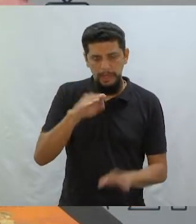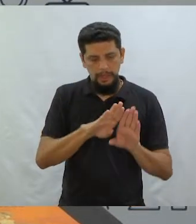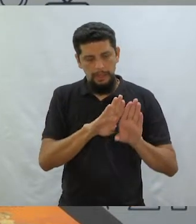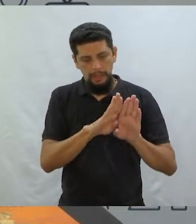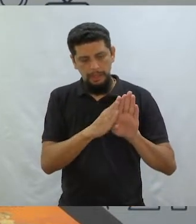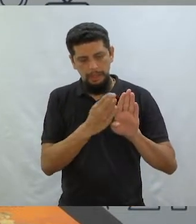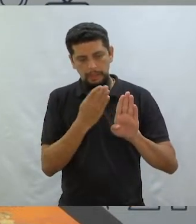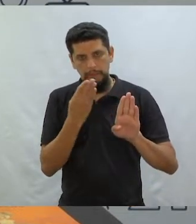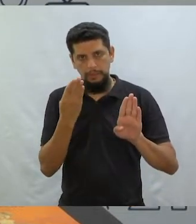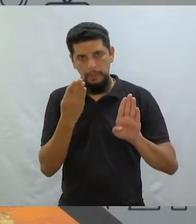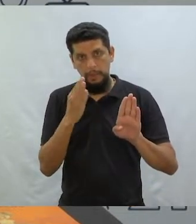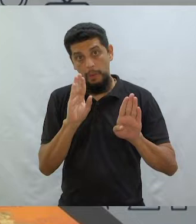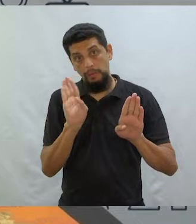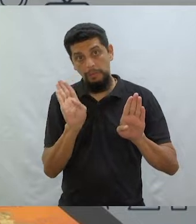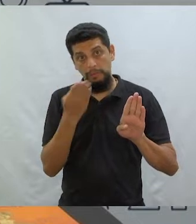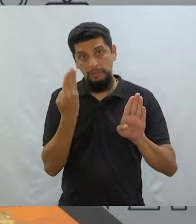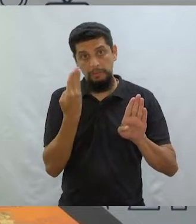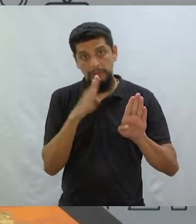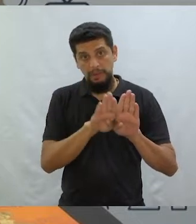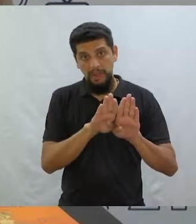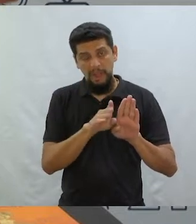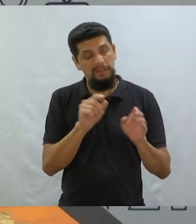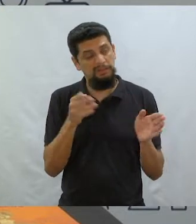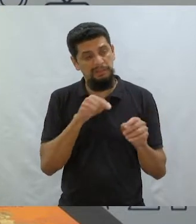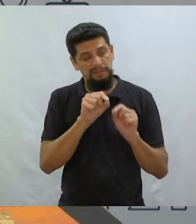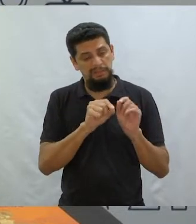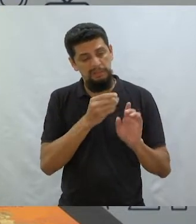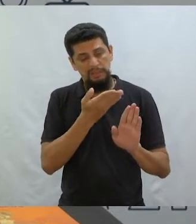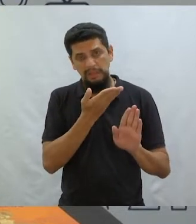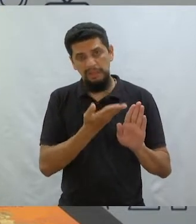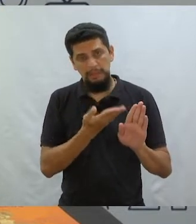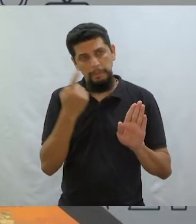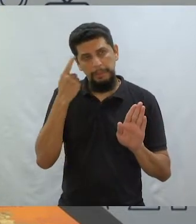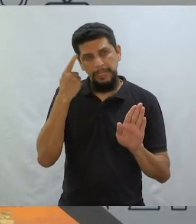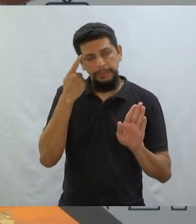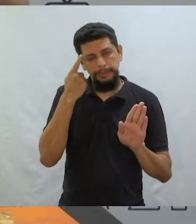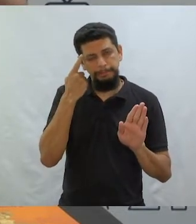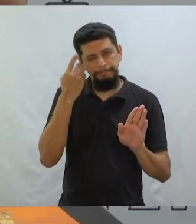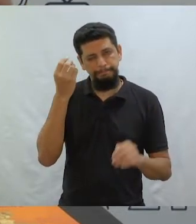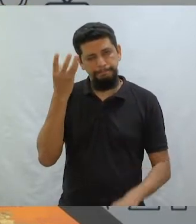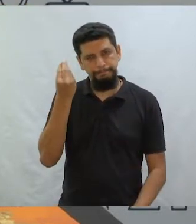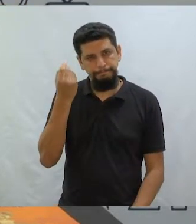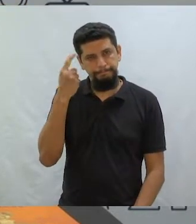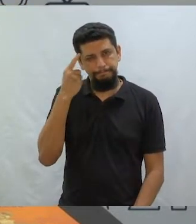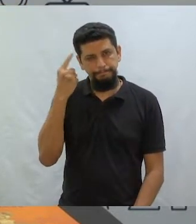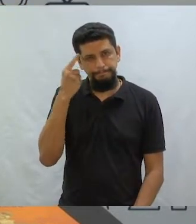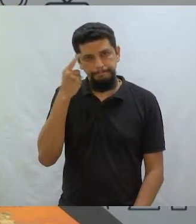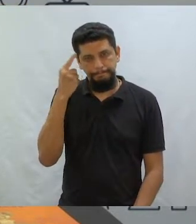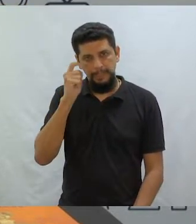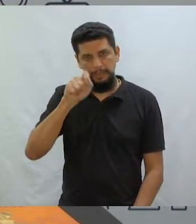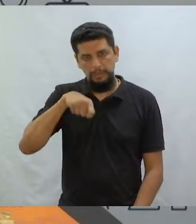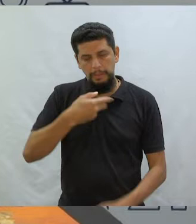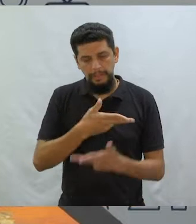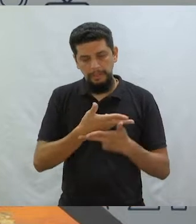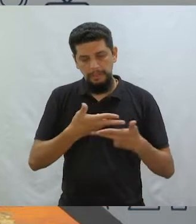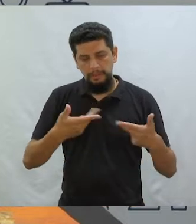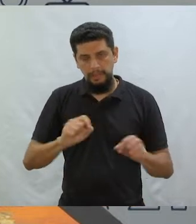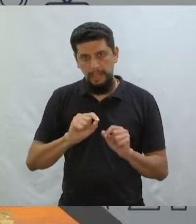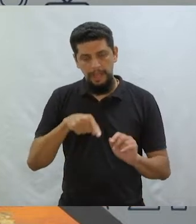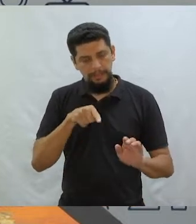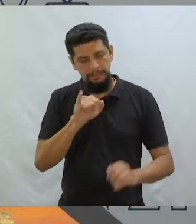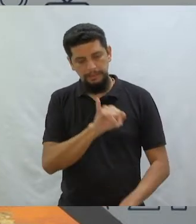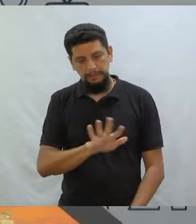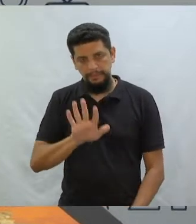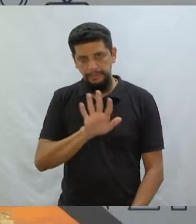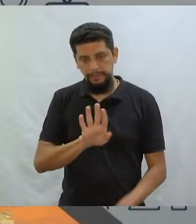portas abertas ou fechadas elas fazem com que a gente pense muito muito sobre as coisas então essa